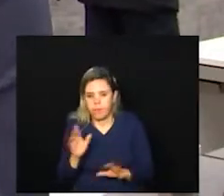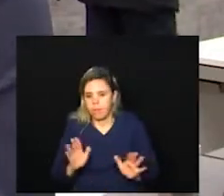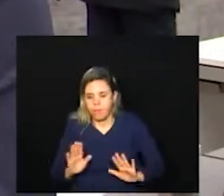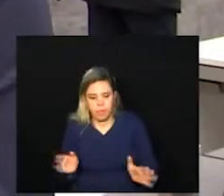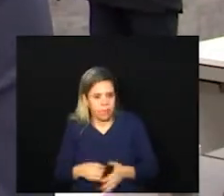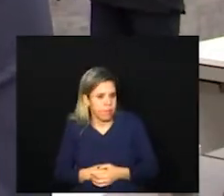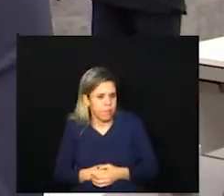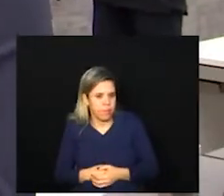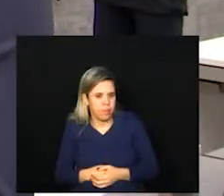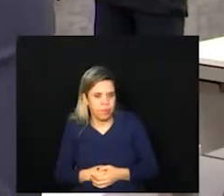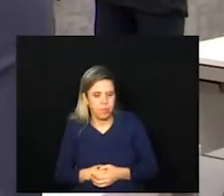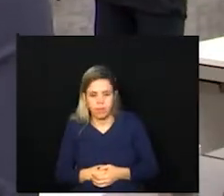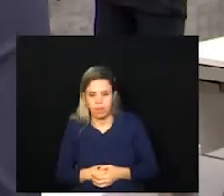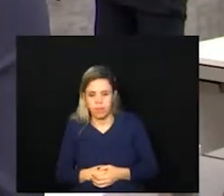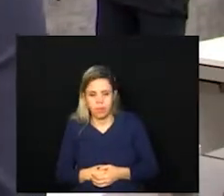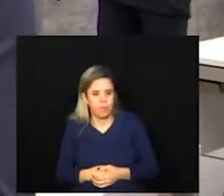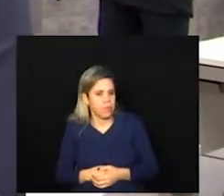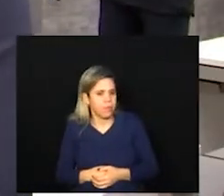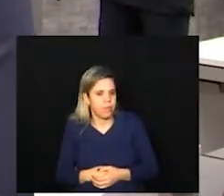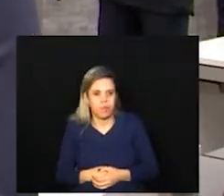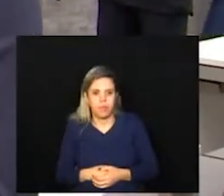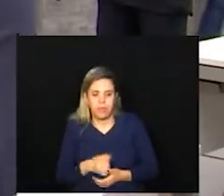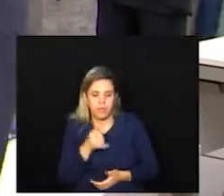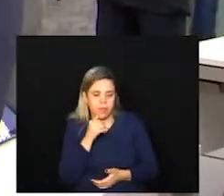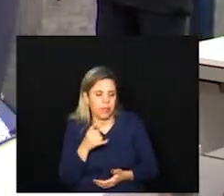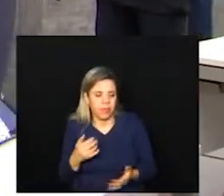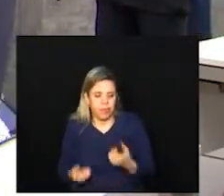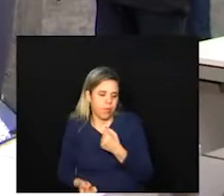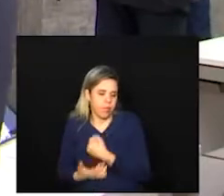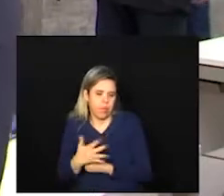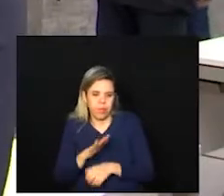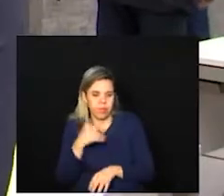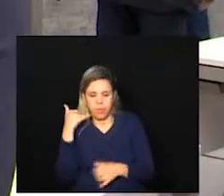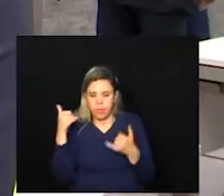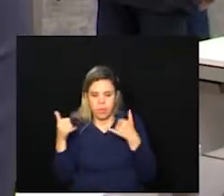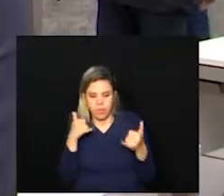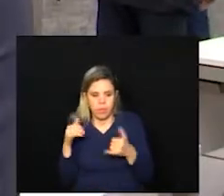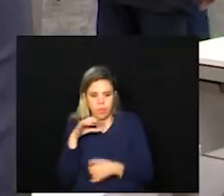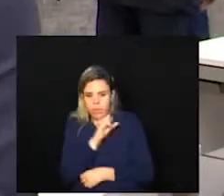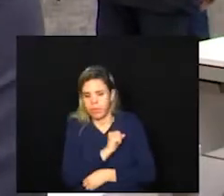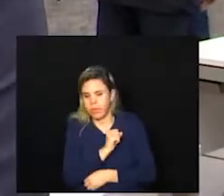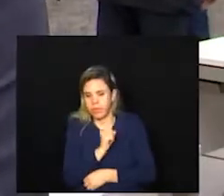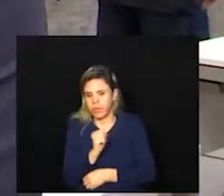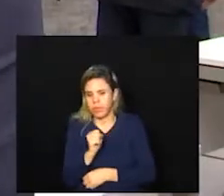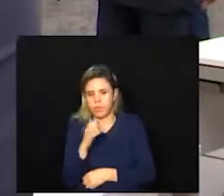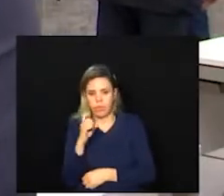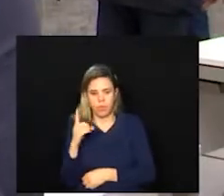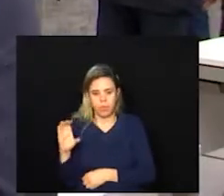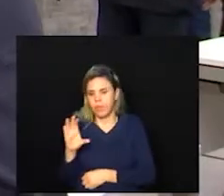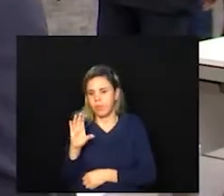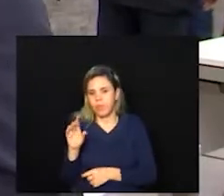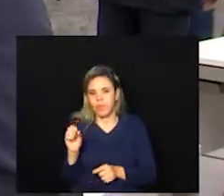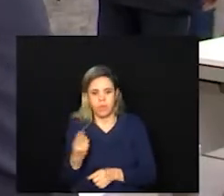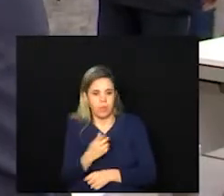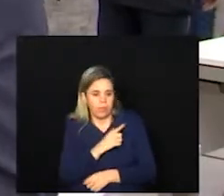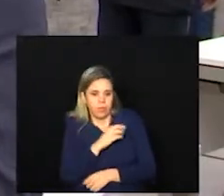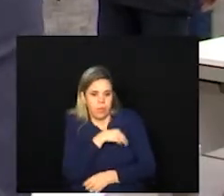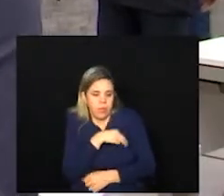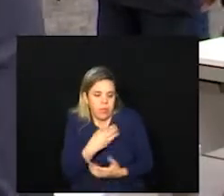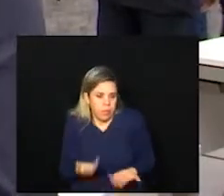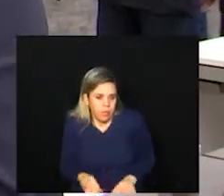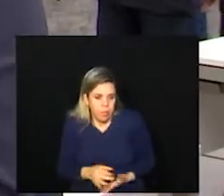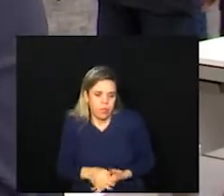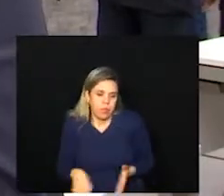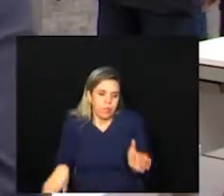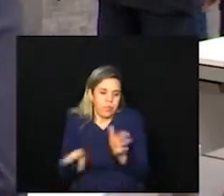direto com essa pessoa que burlou isso daí. Ela ligue direto para a INDEC ou até mesmo para a Guarda Municipal,